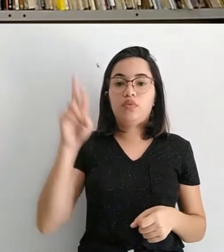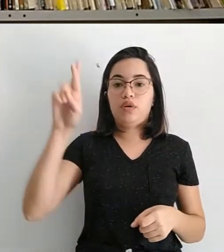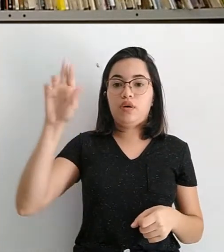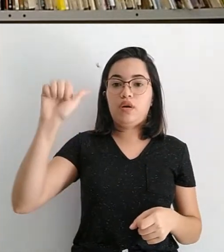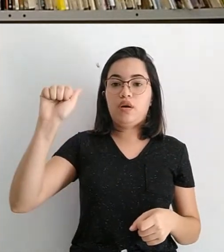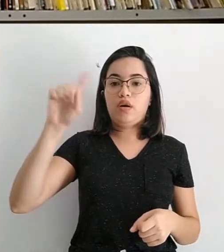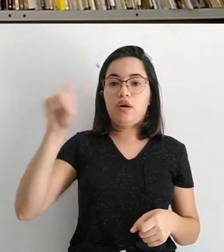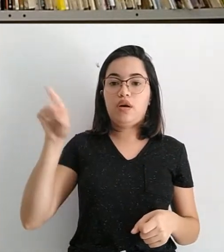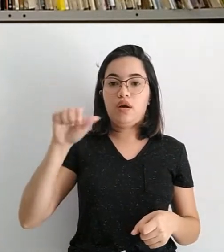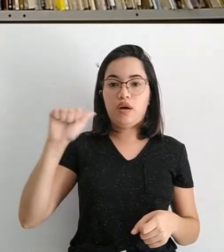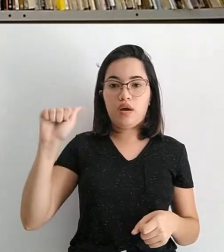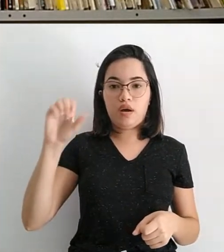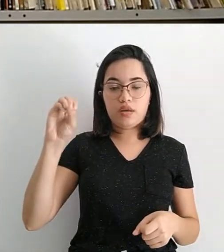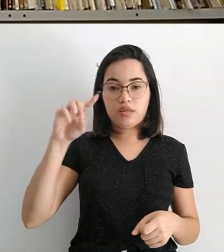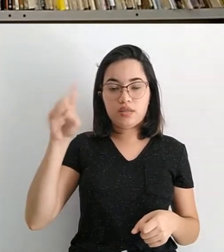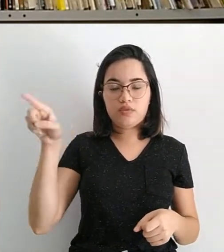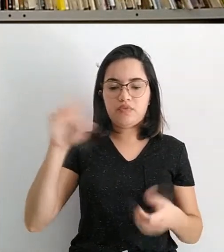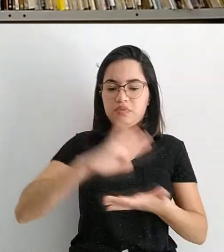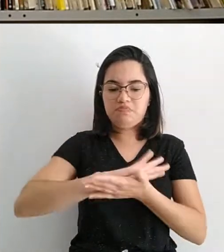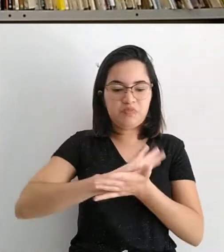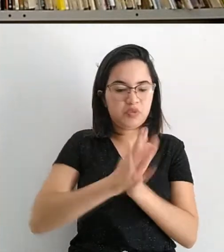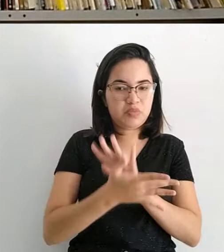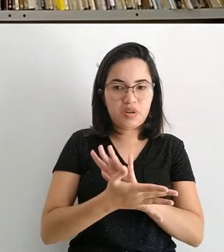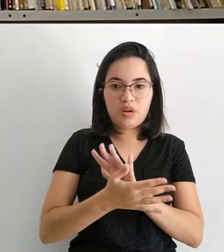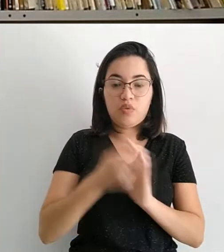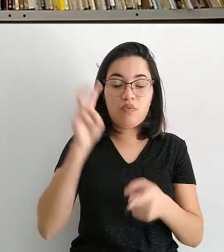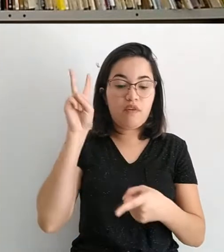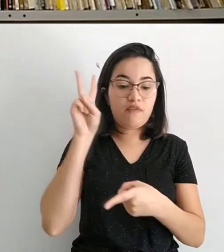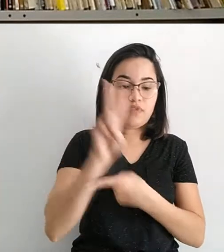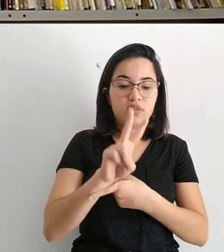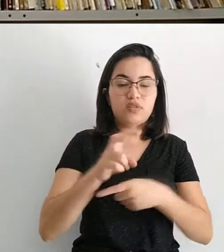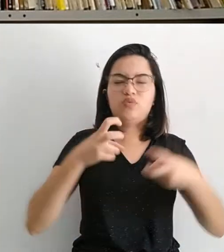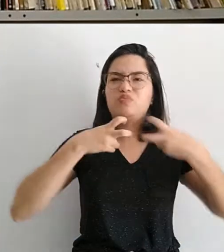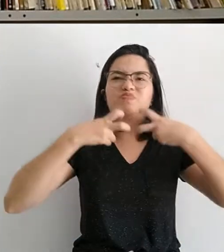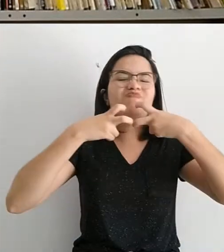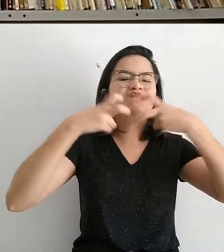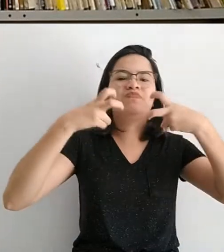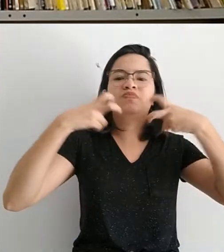a visão de horrores deste lugar. Os